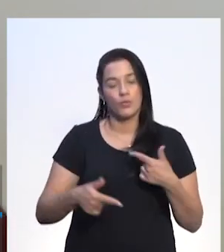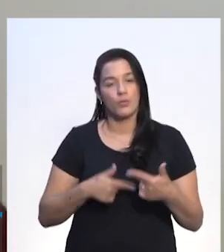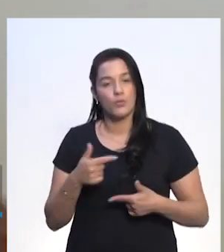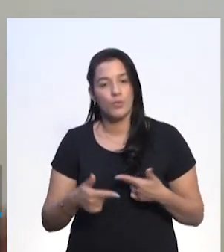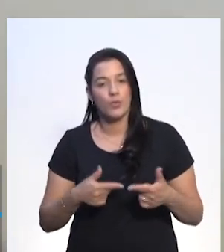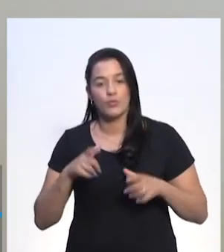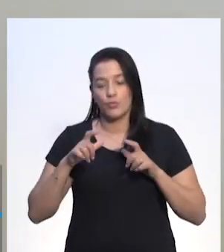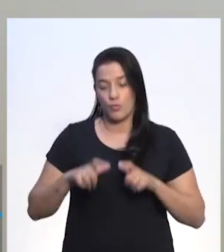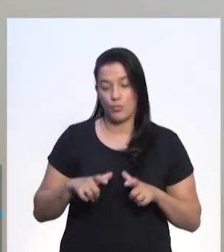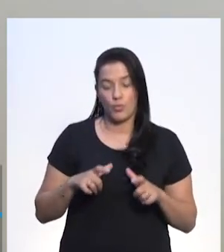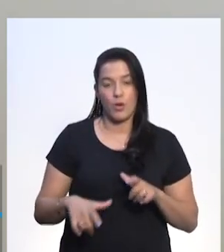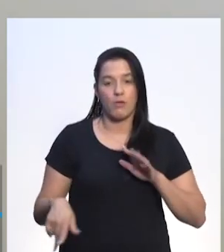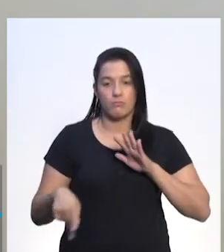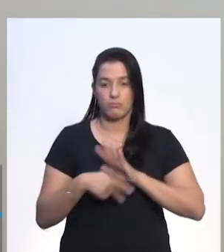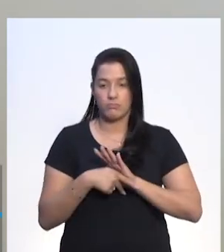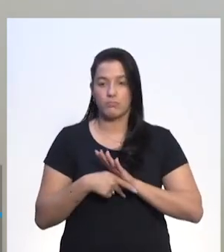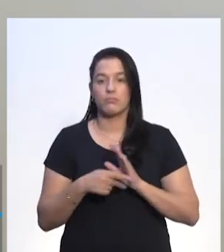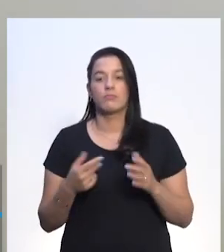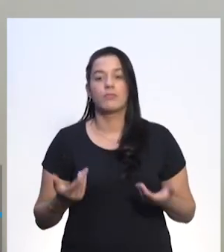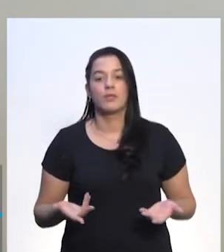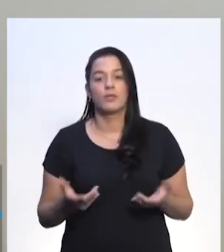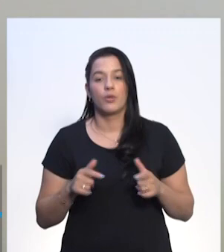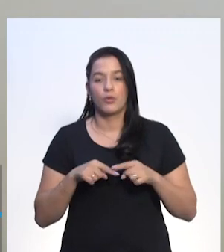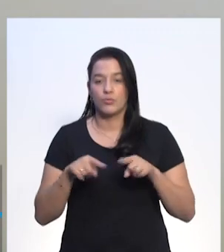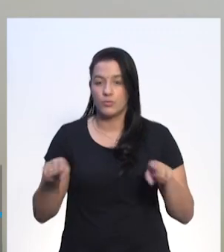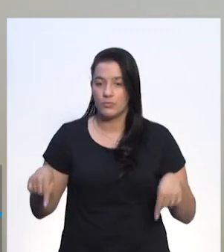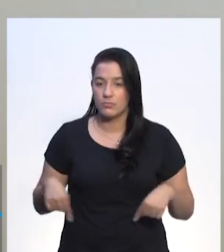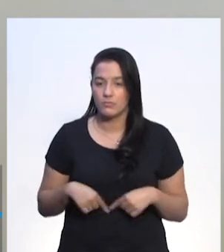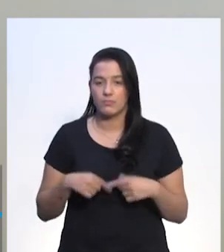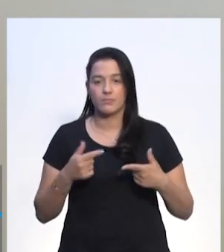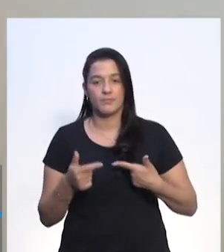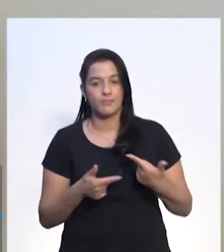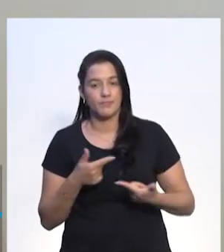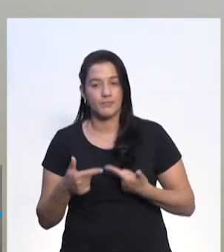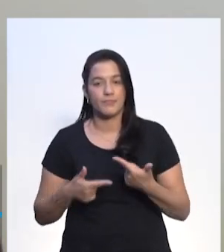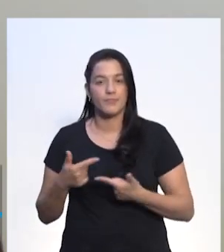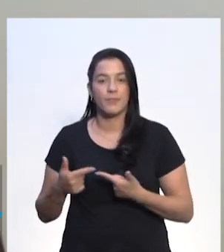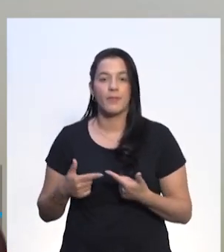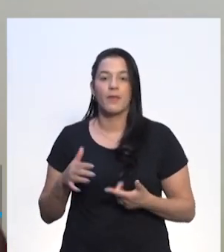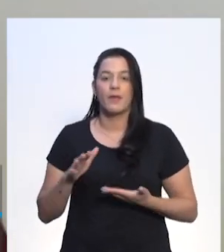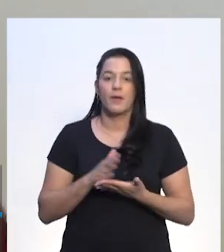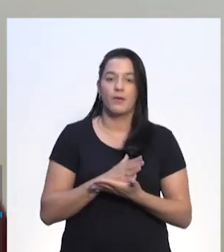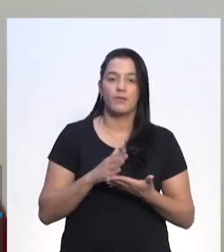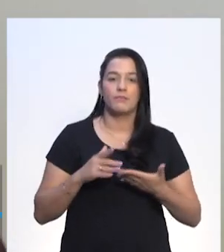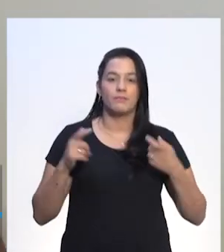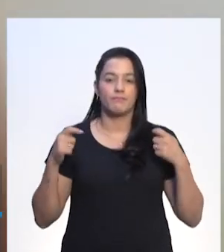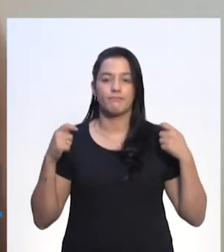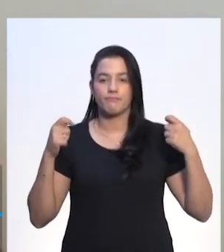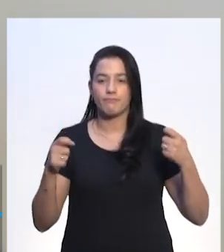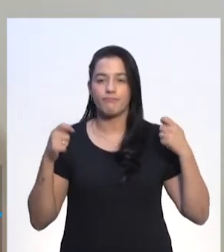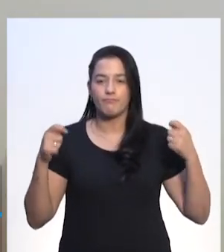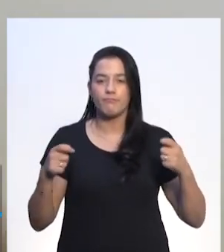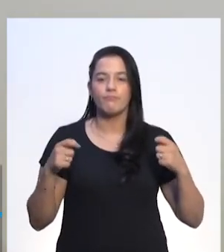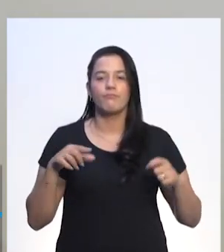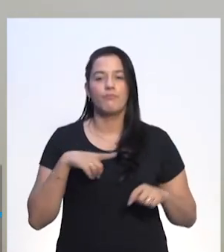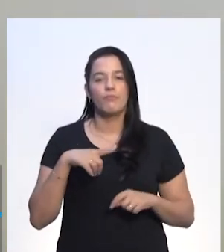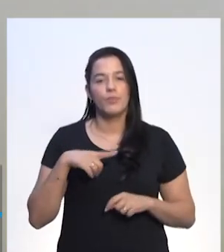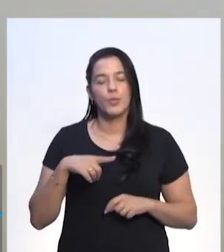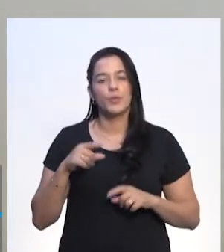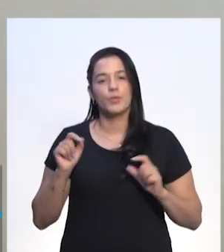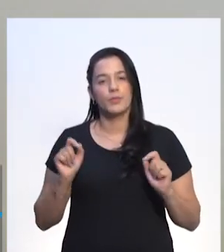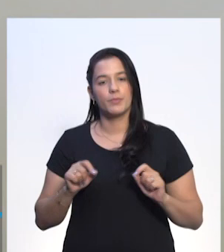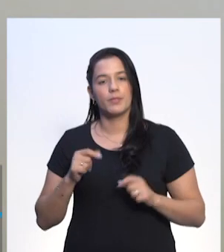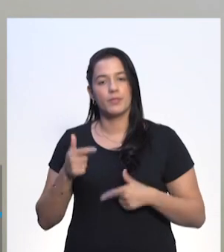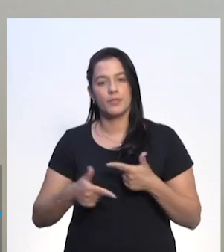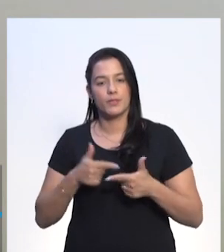o seu lugar ali, o seu espaço de trabalho. Nós nos manifestamos porque essa atividade ela